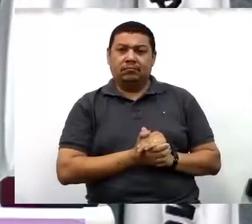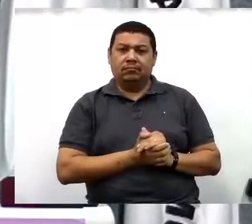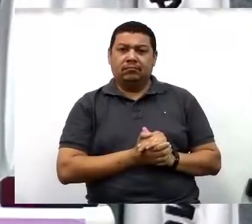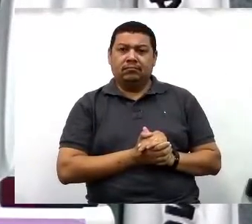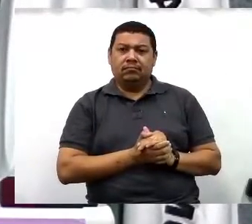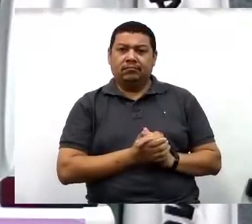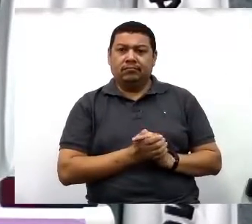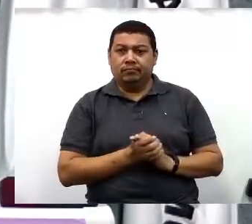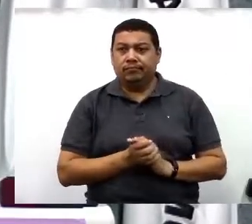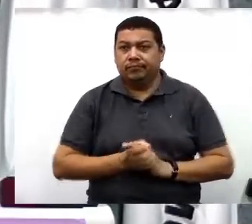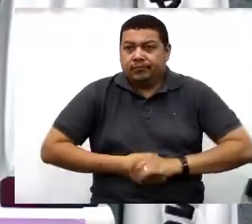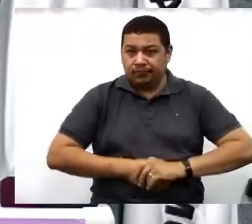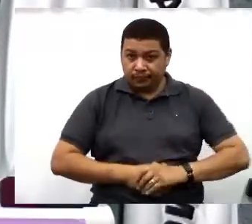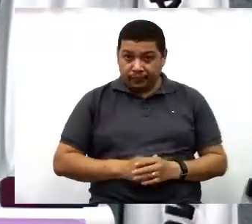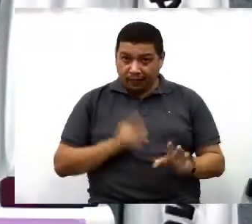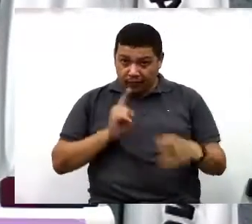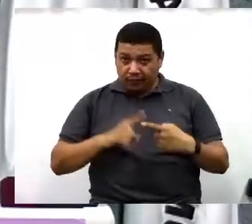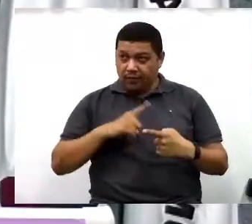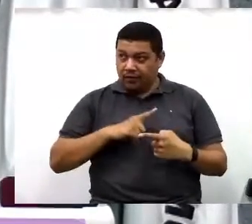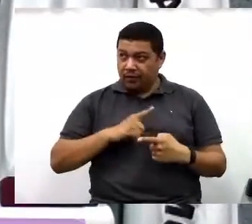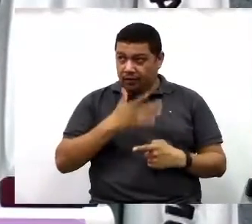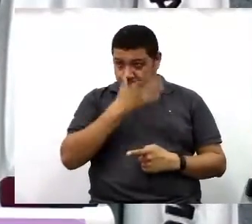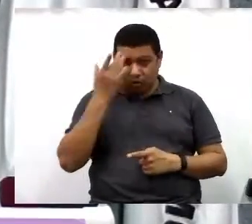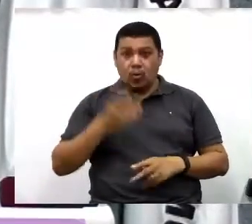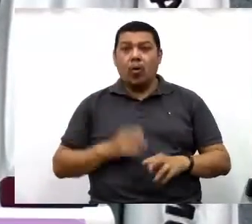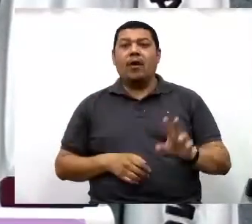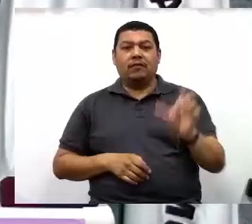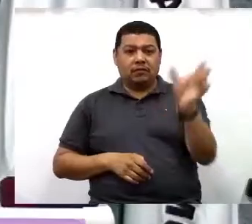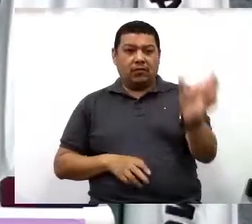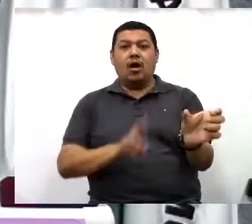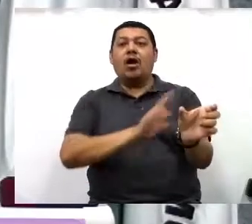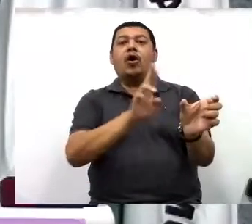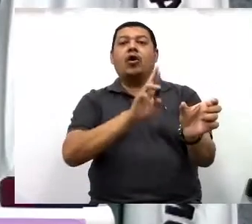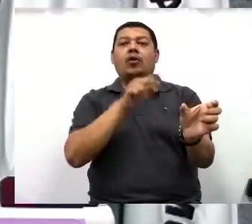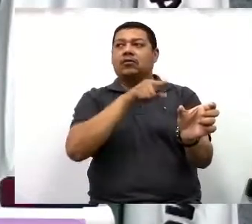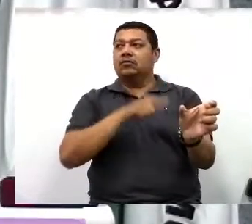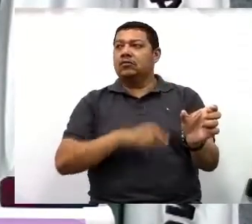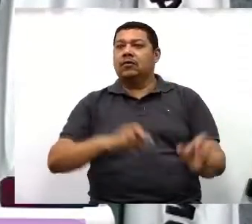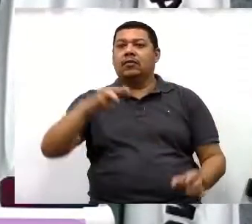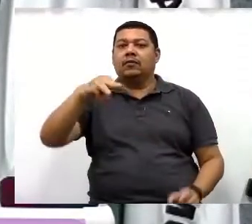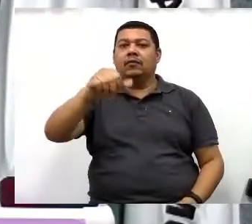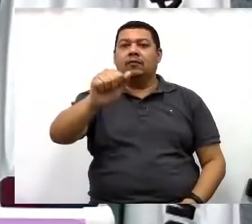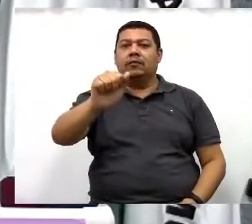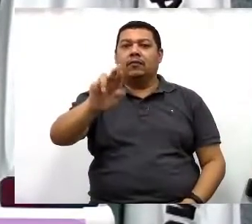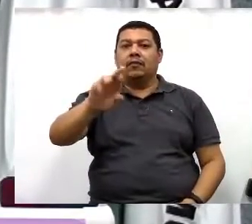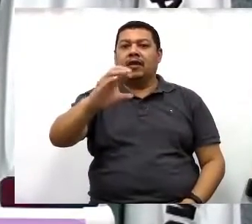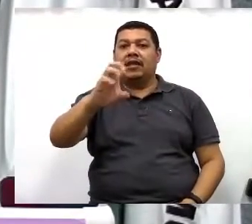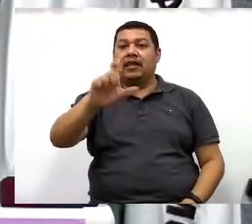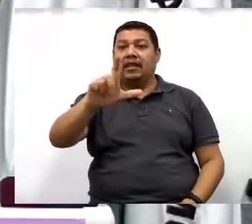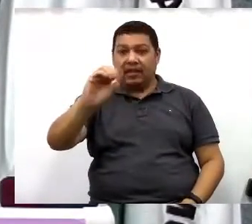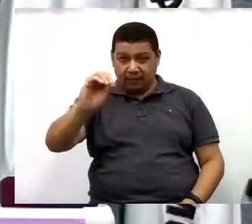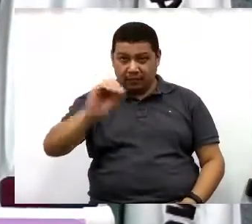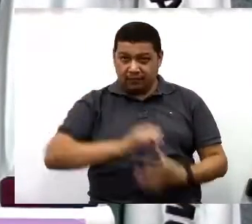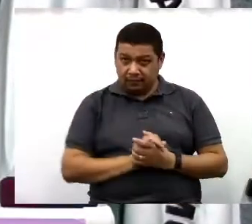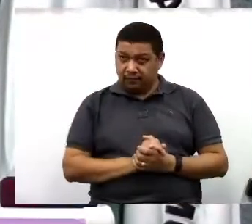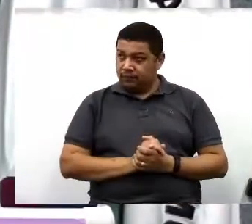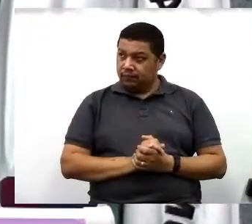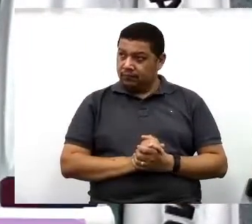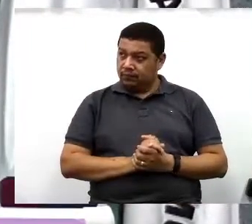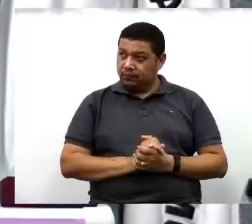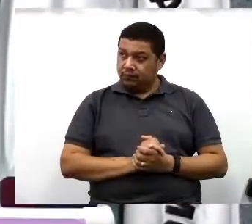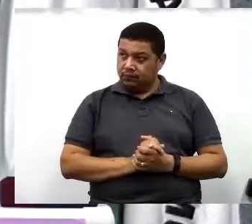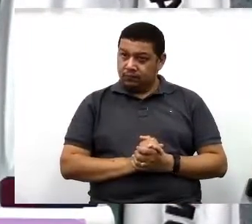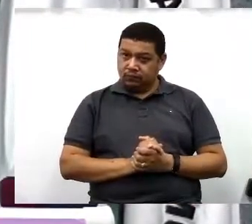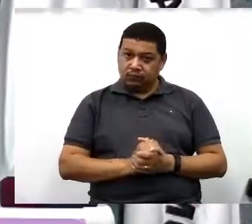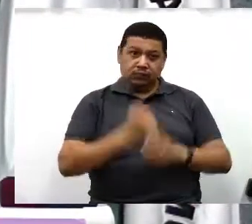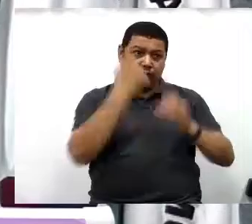Um cidadão, inclusive, vou até citar o nome dele aqui, ele não está errado, Marcelo, da Pesca Esporte, gravou um